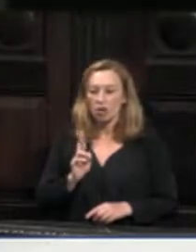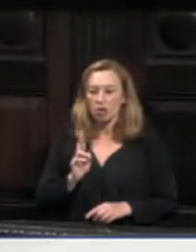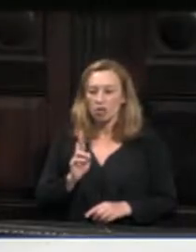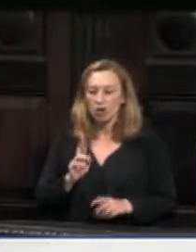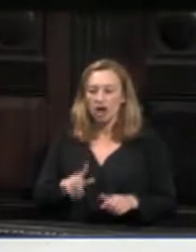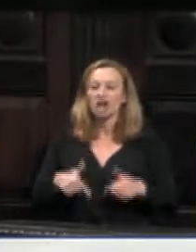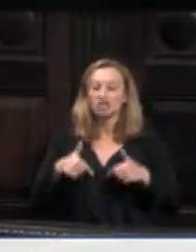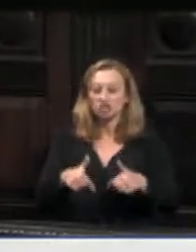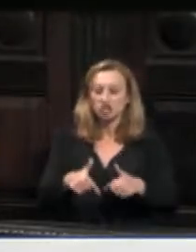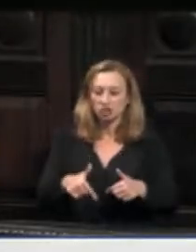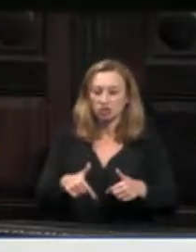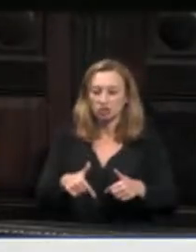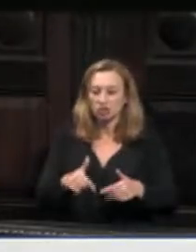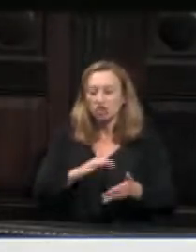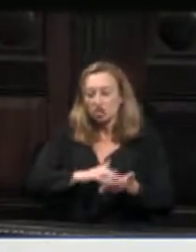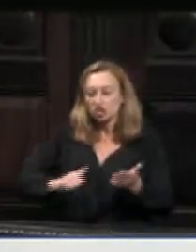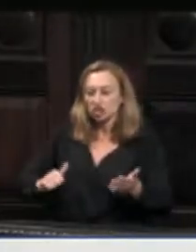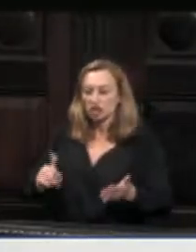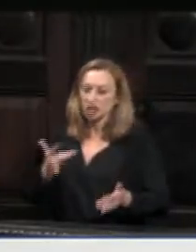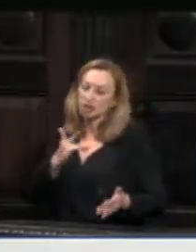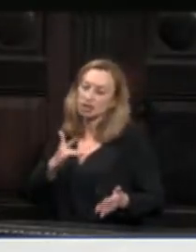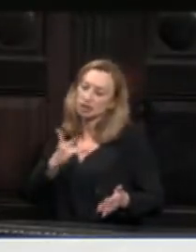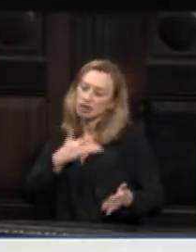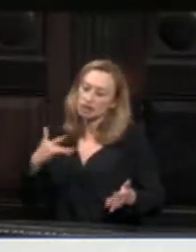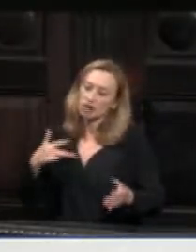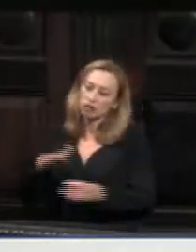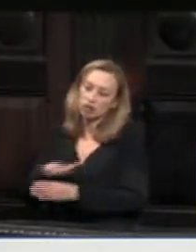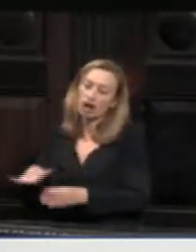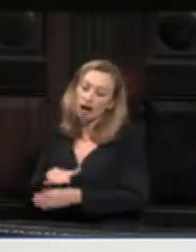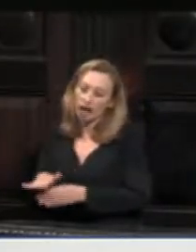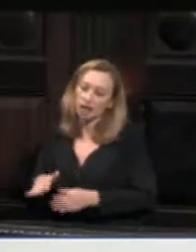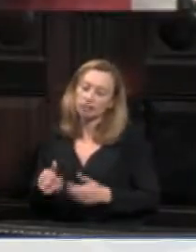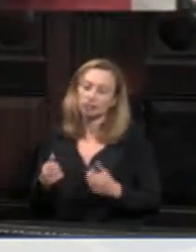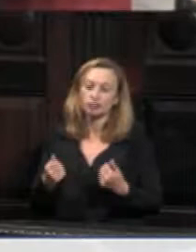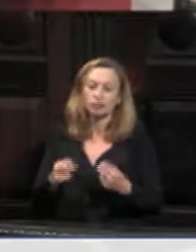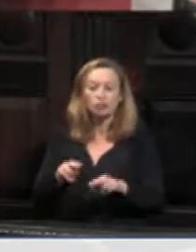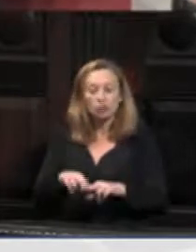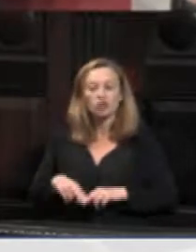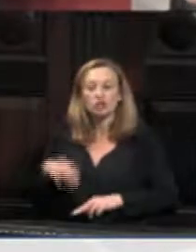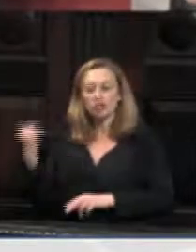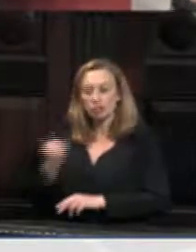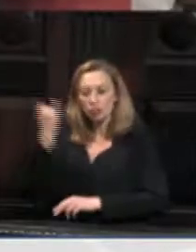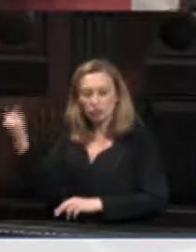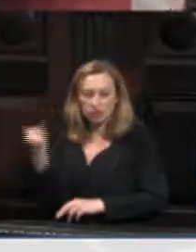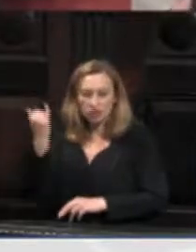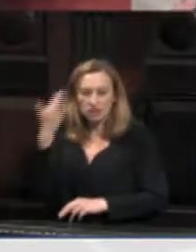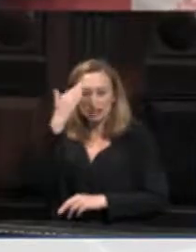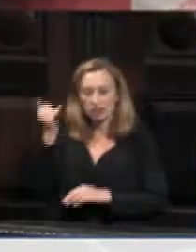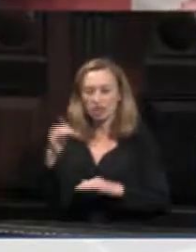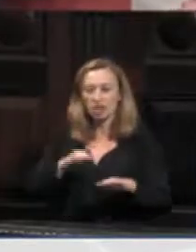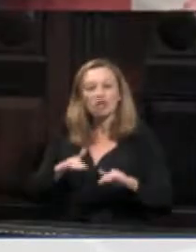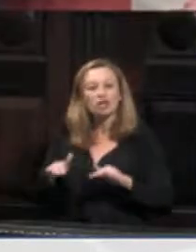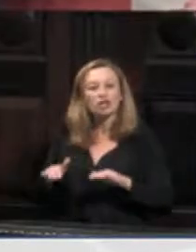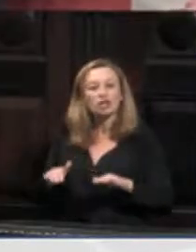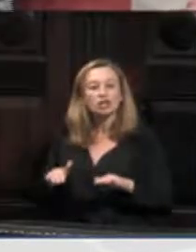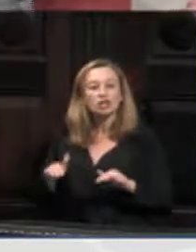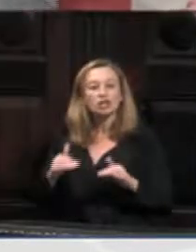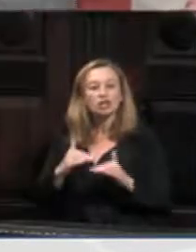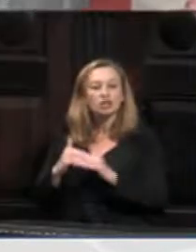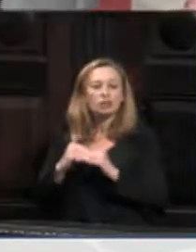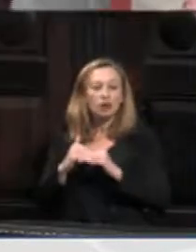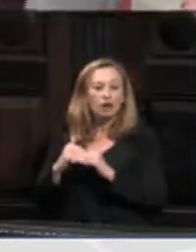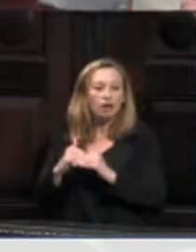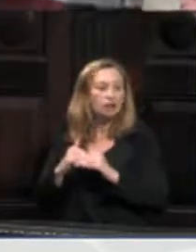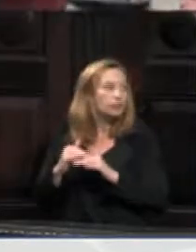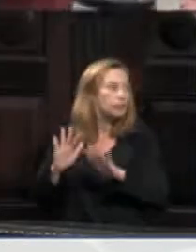na saúde. Por isso o MDB vai votar sim, senhor presidente. Essa pesquisa da OMS,